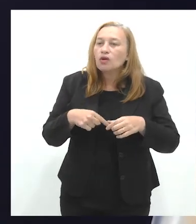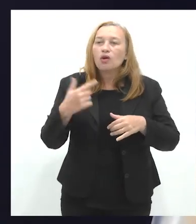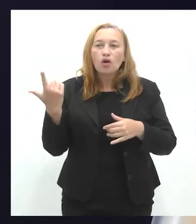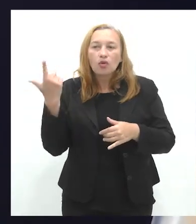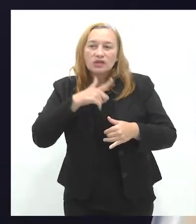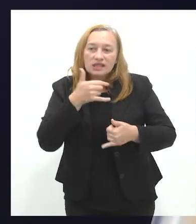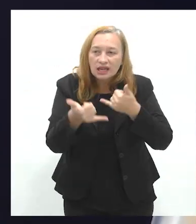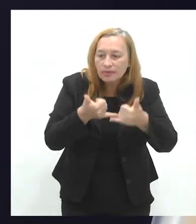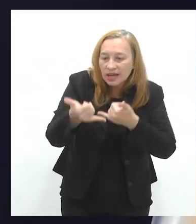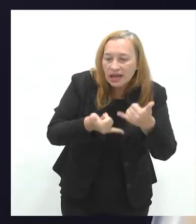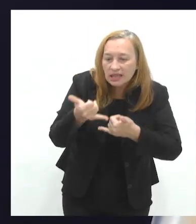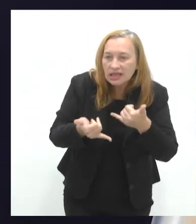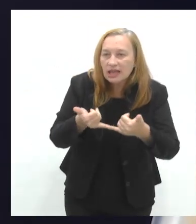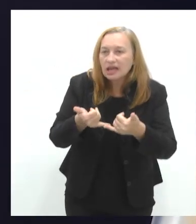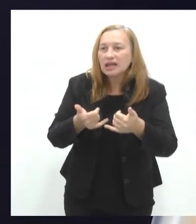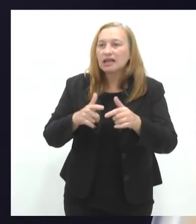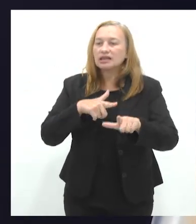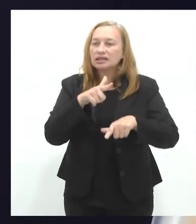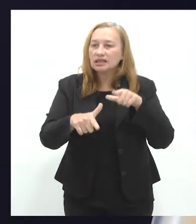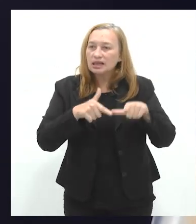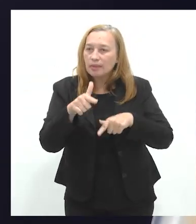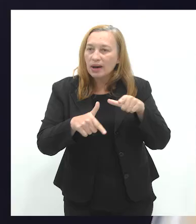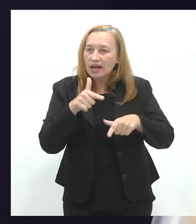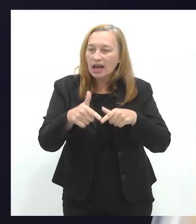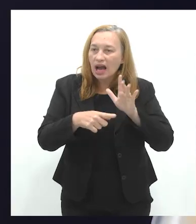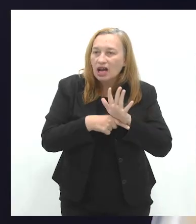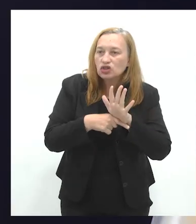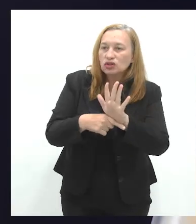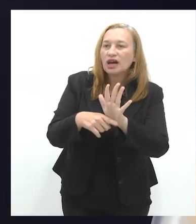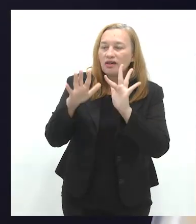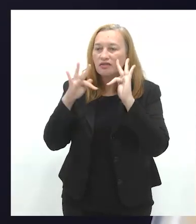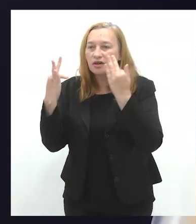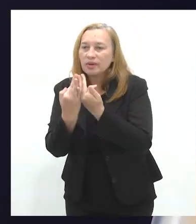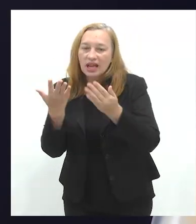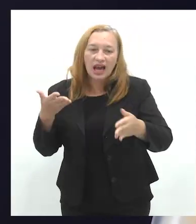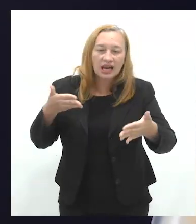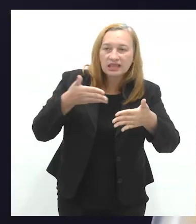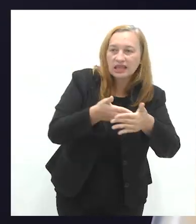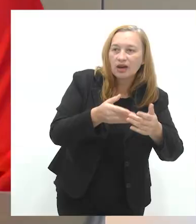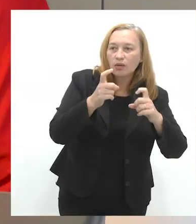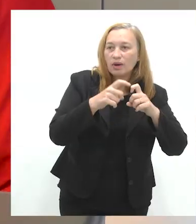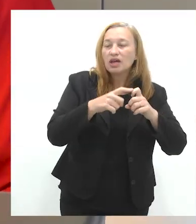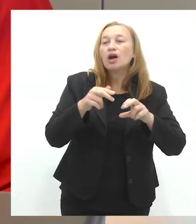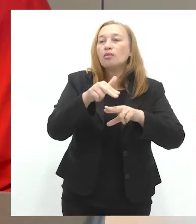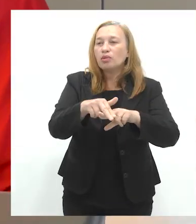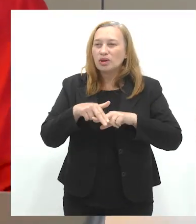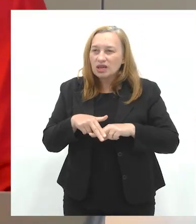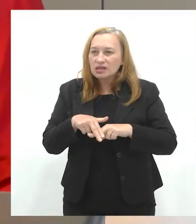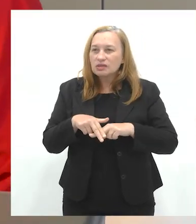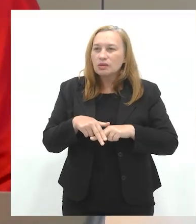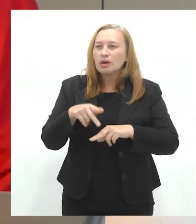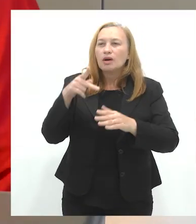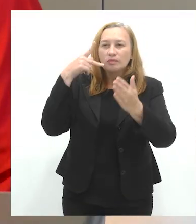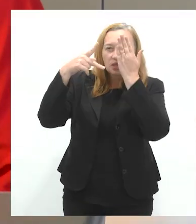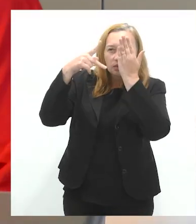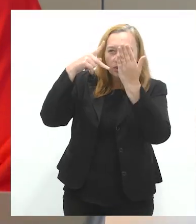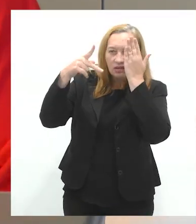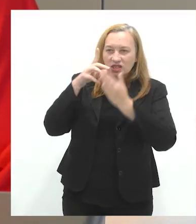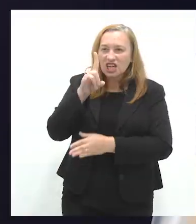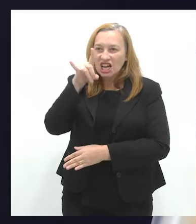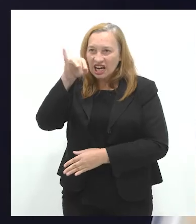aquela família, fazer uma psicoeducação até chegar no médico. Por isso, psicopedagogia clínica,